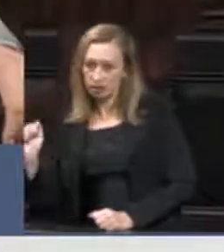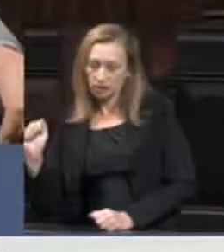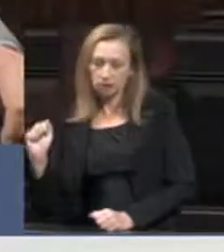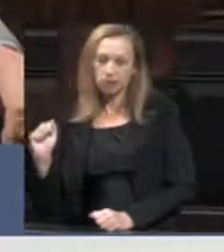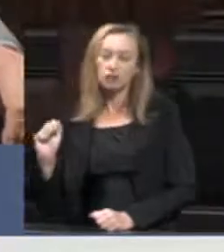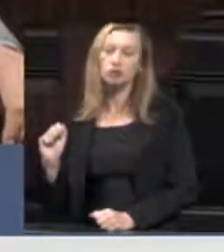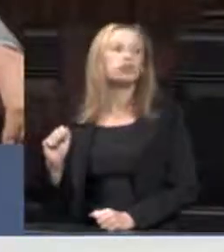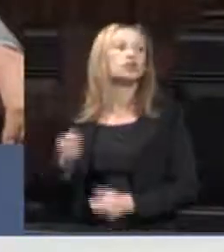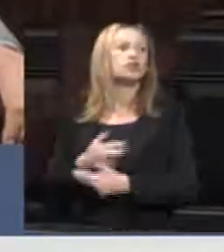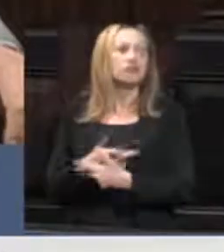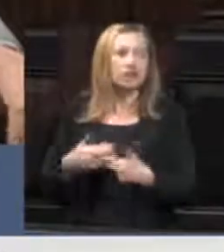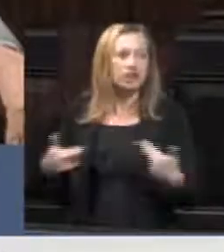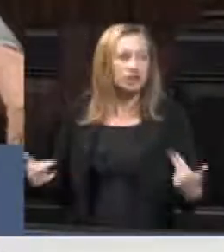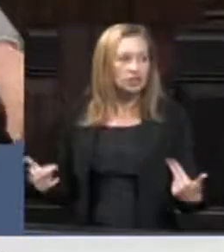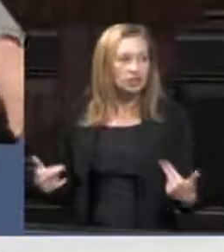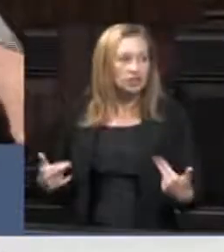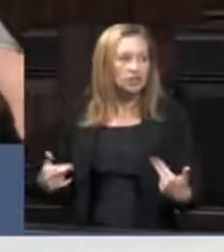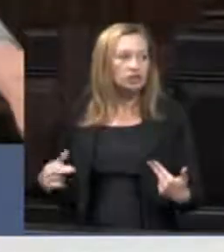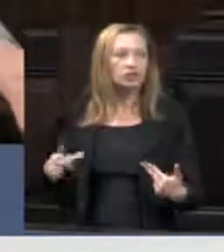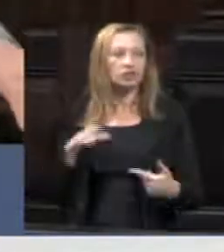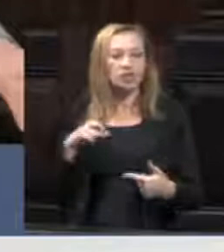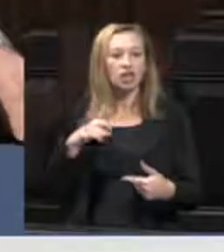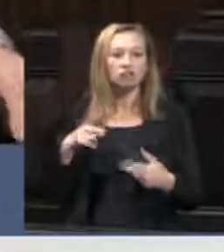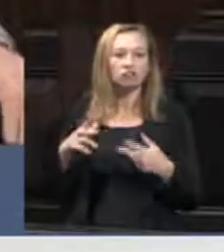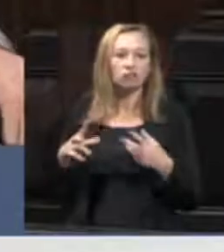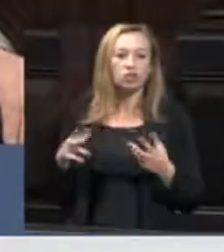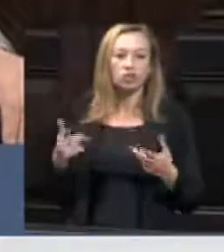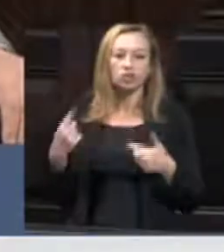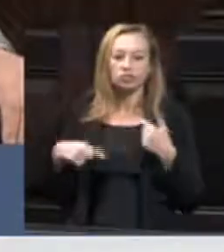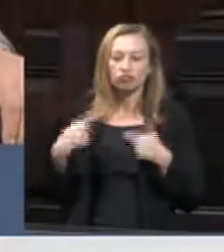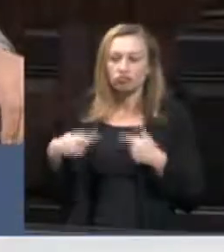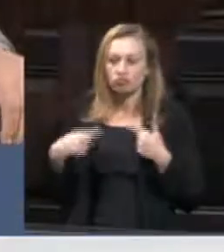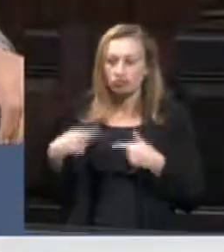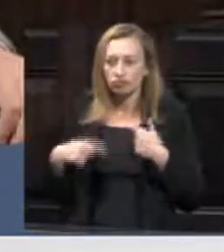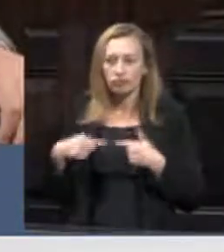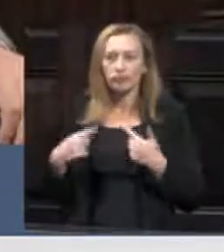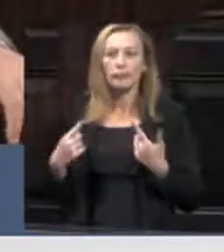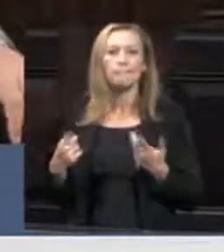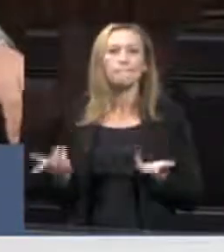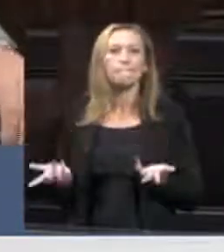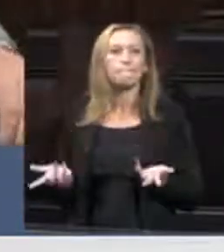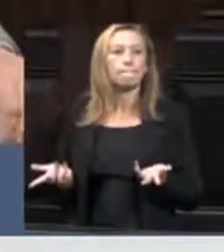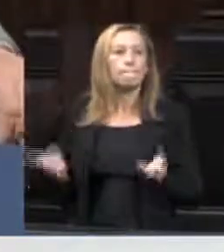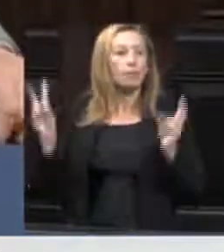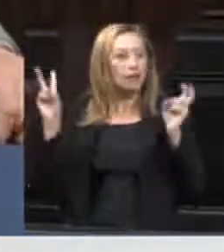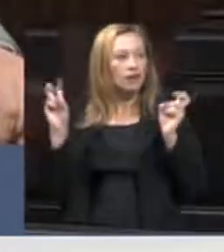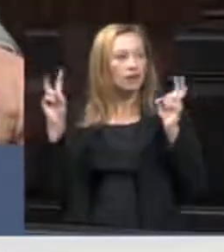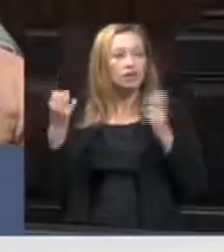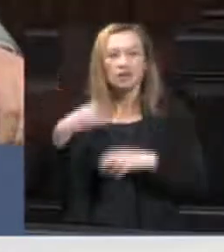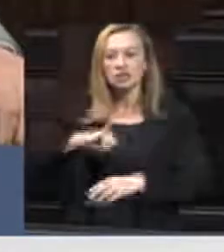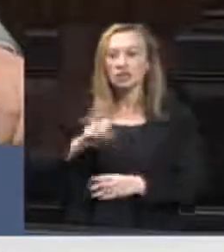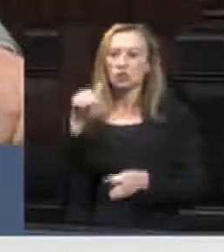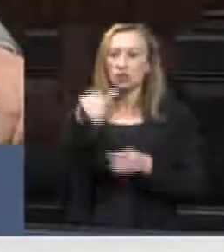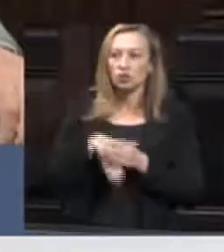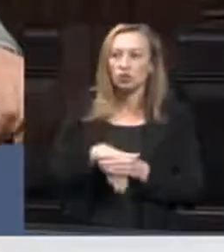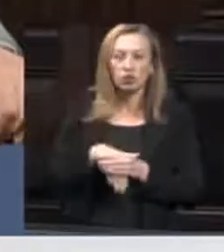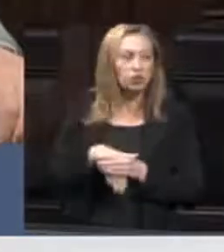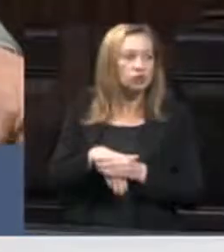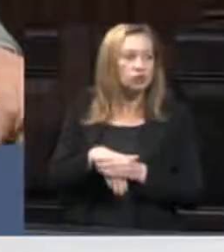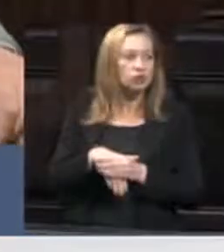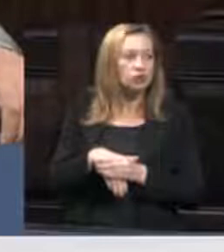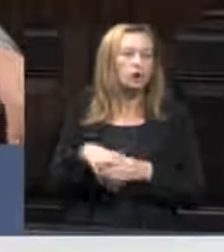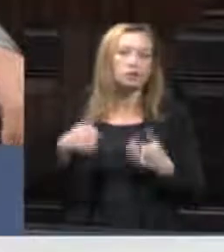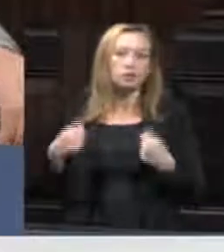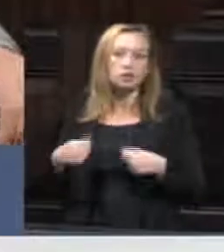Muitas vezes há uma discussão teórica na CCJ se o voto deve ser na